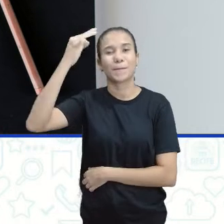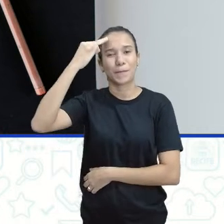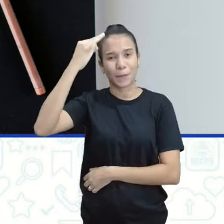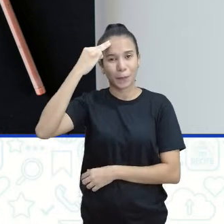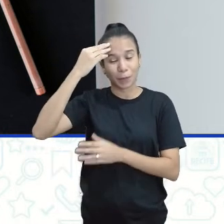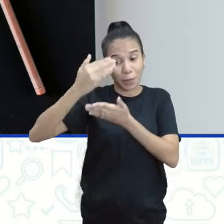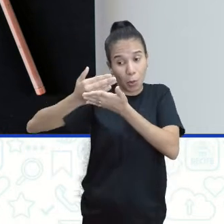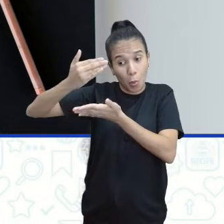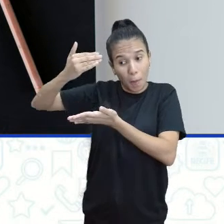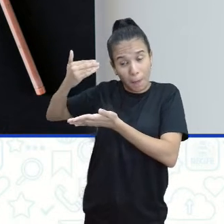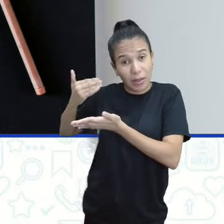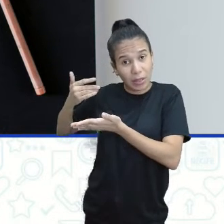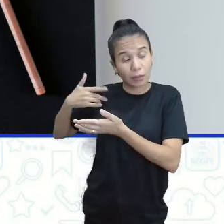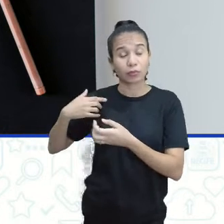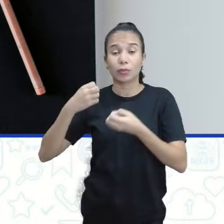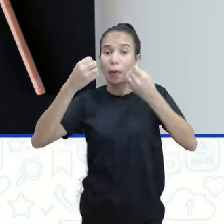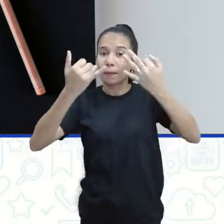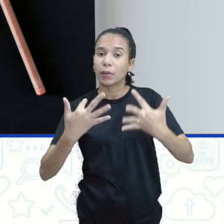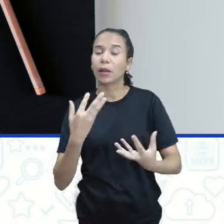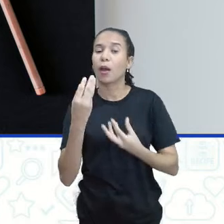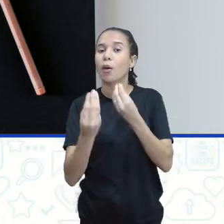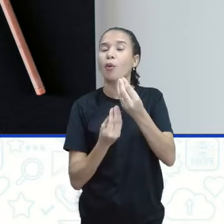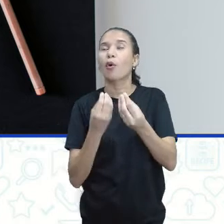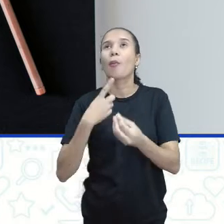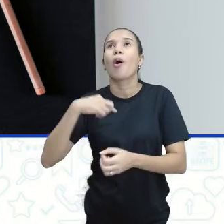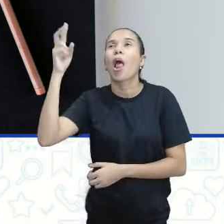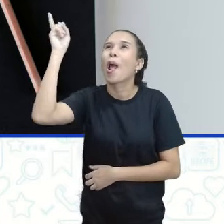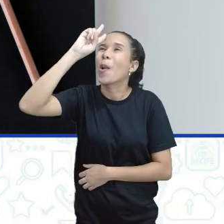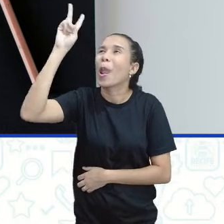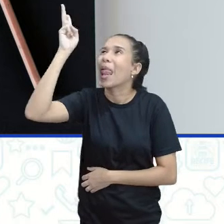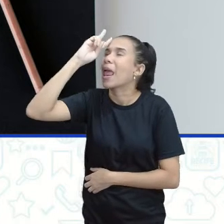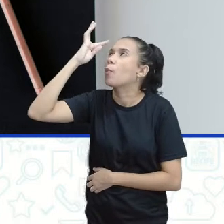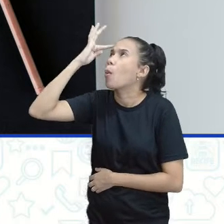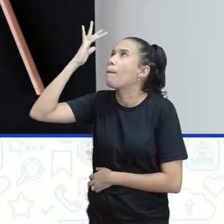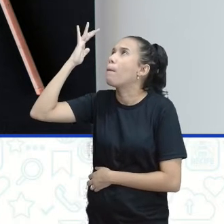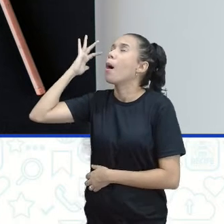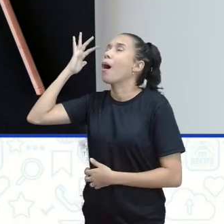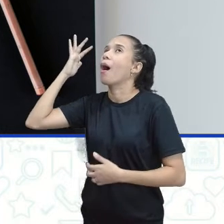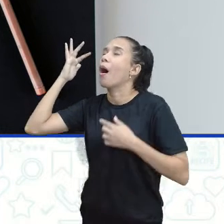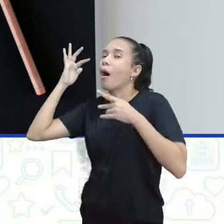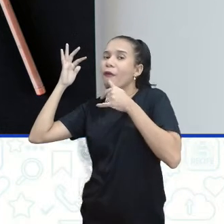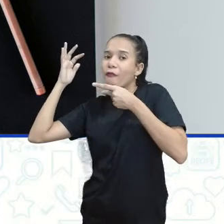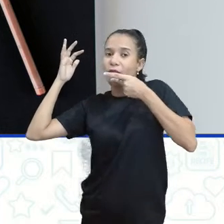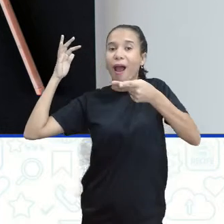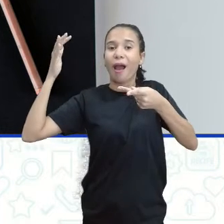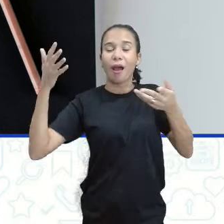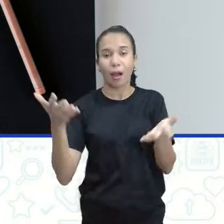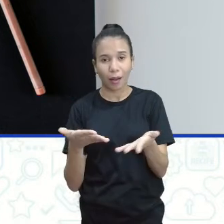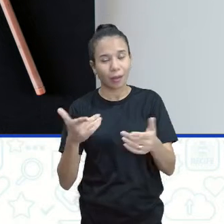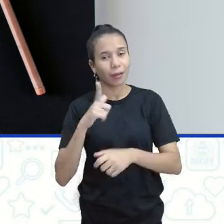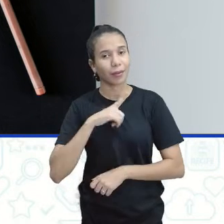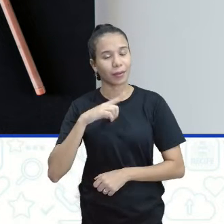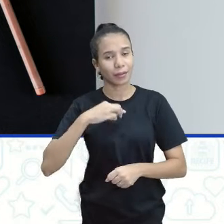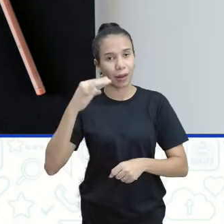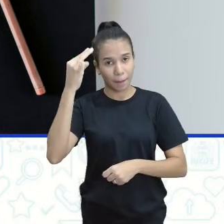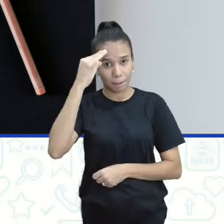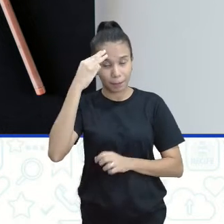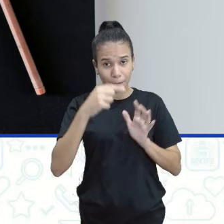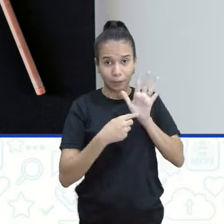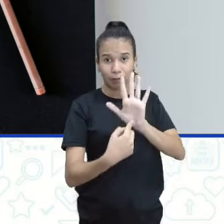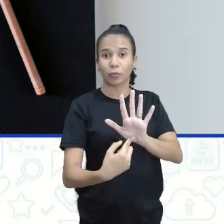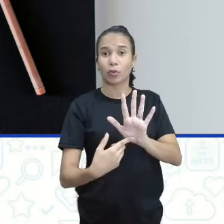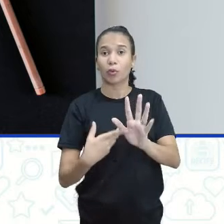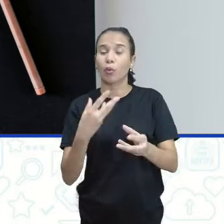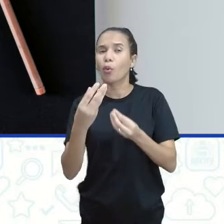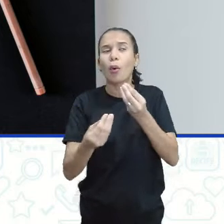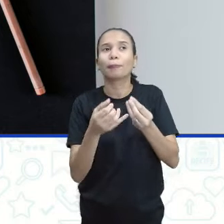no passado contadas como são lembradas no presente. Há situações em que a memória se apresenta por meio